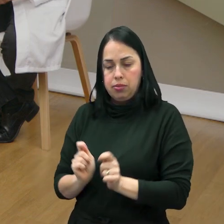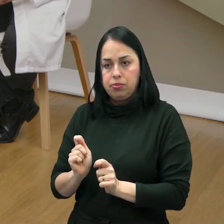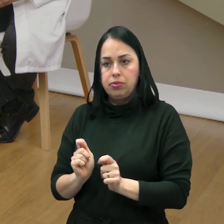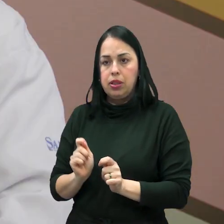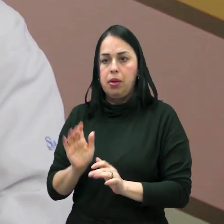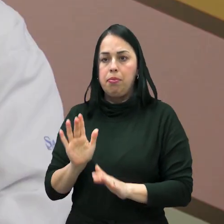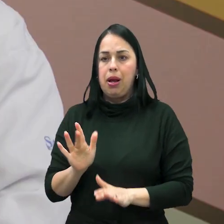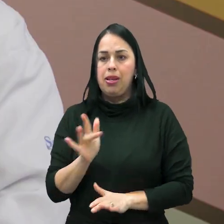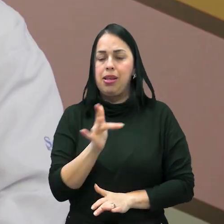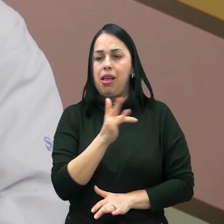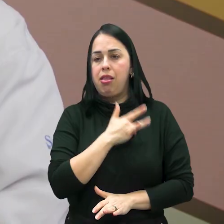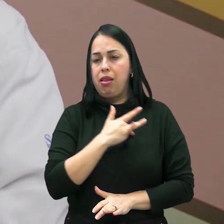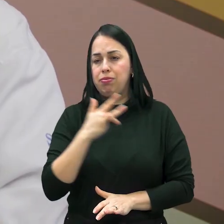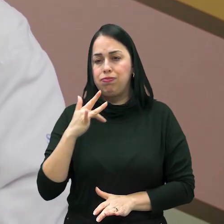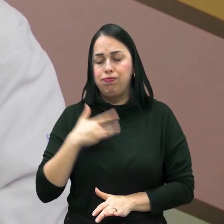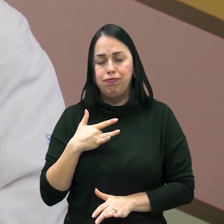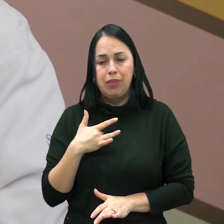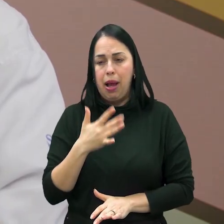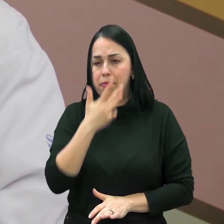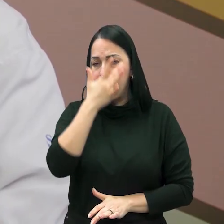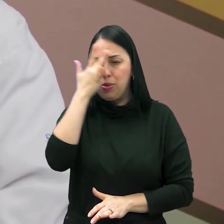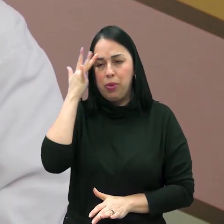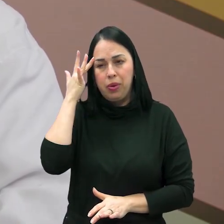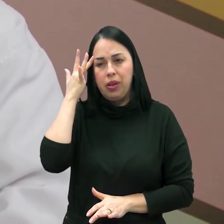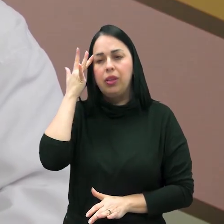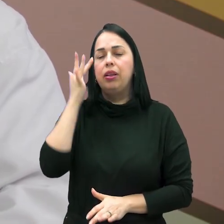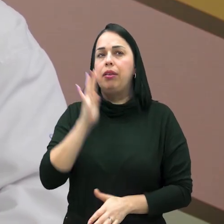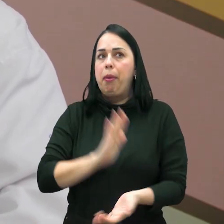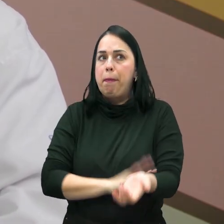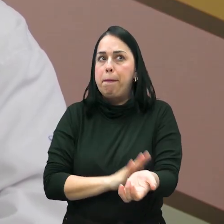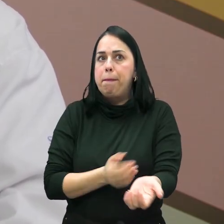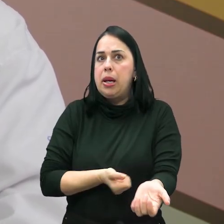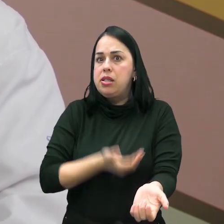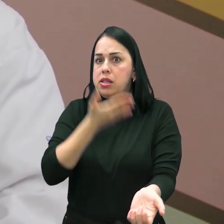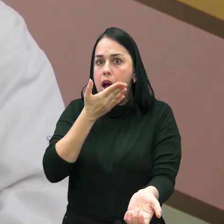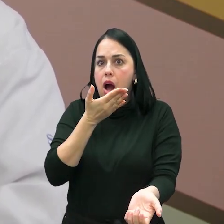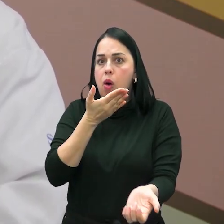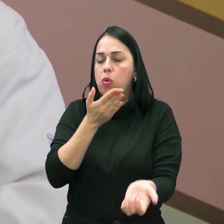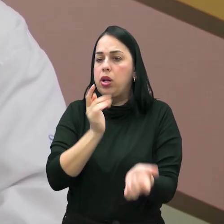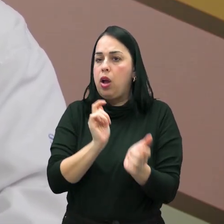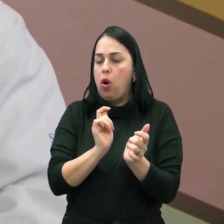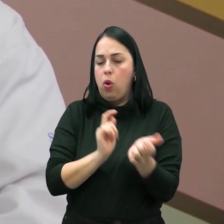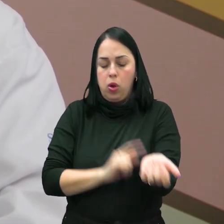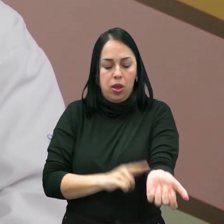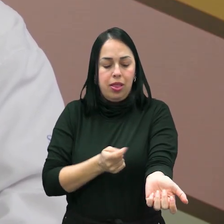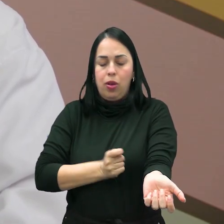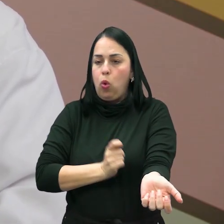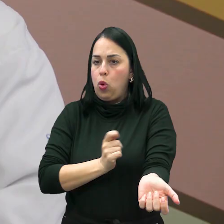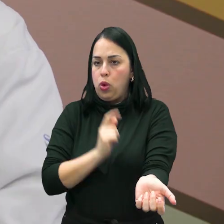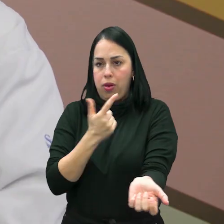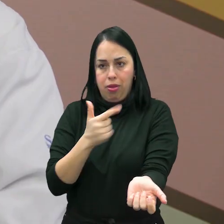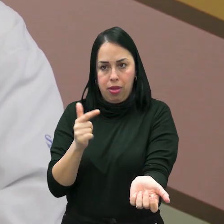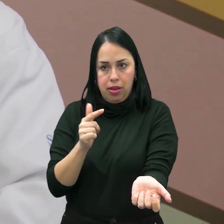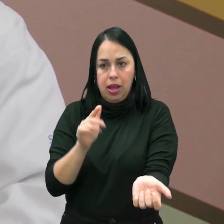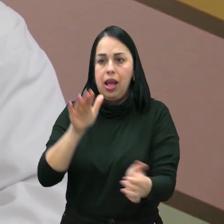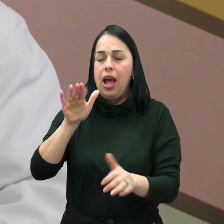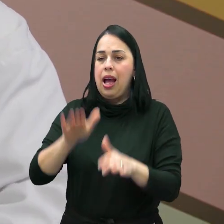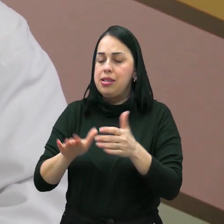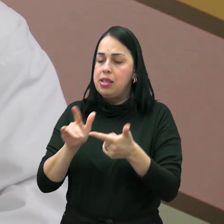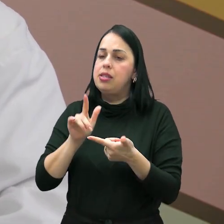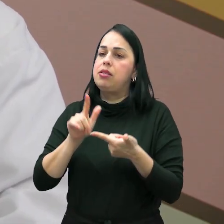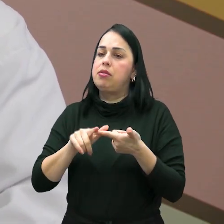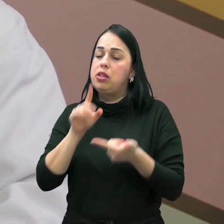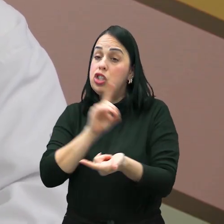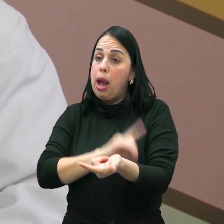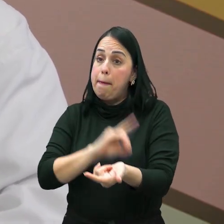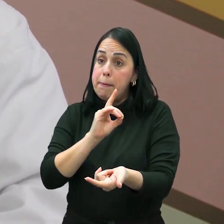por exemplo, da saúde prévia. Uma pessoa que tenha pressão alta que não estava bem controlada, e mesmo controlado isso complica, alguém que é